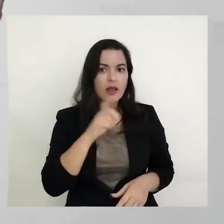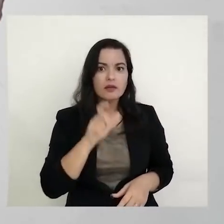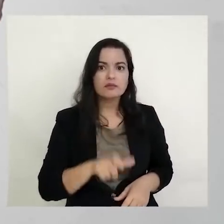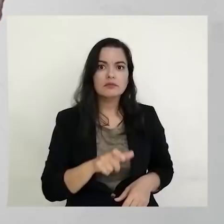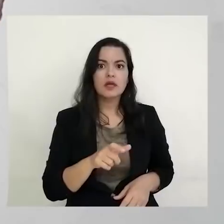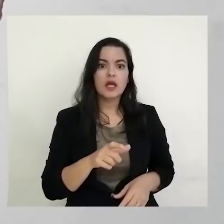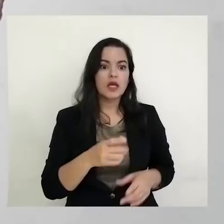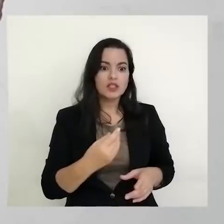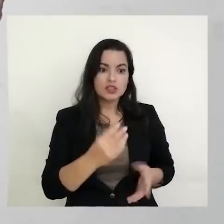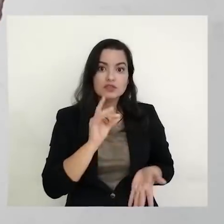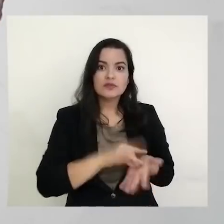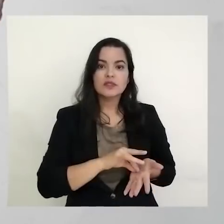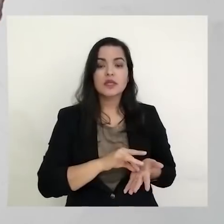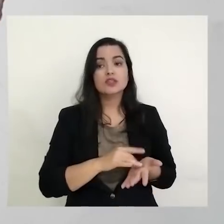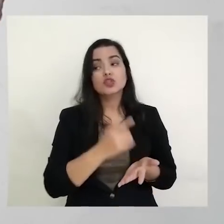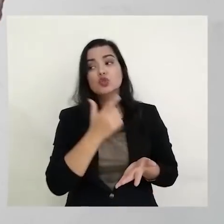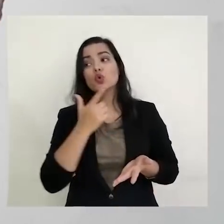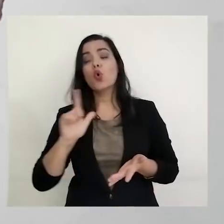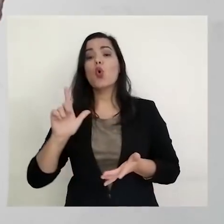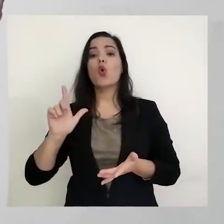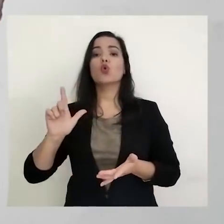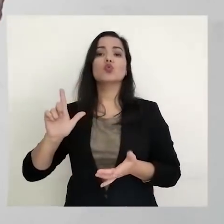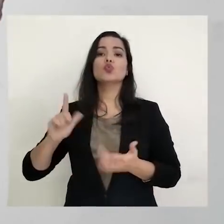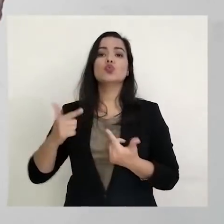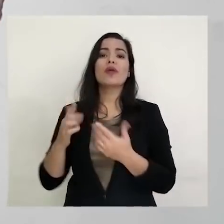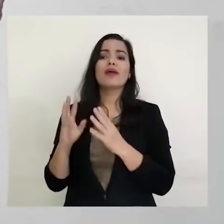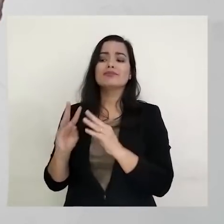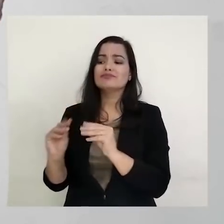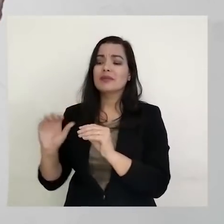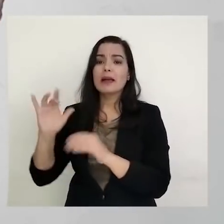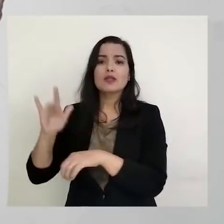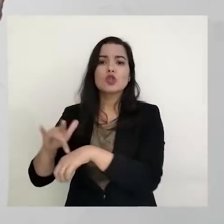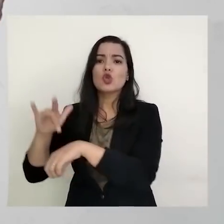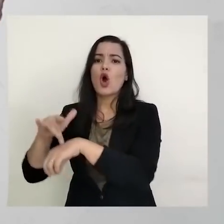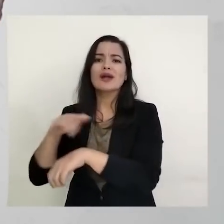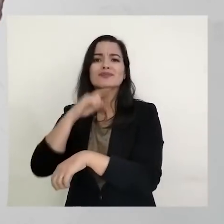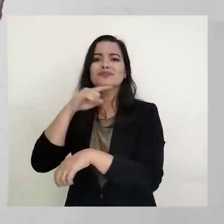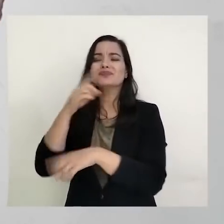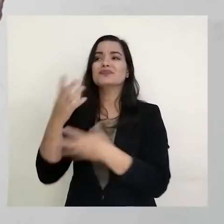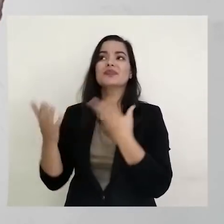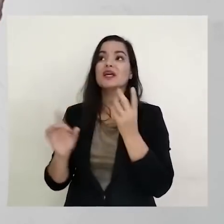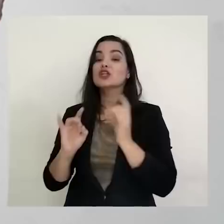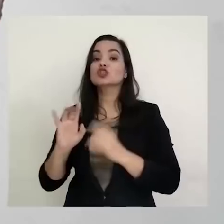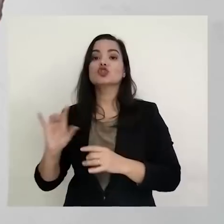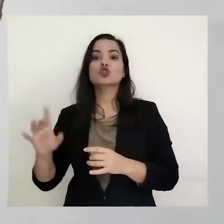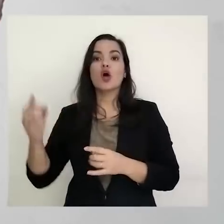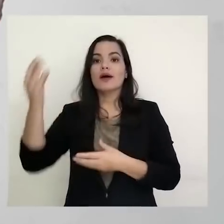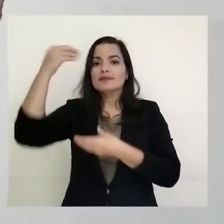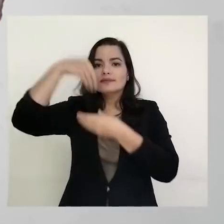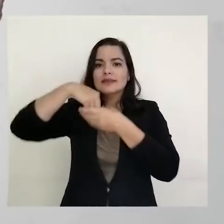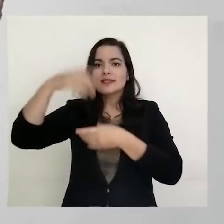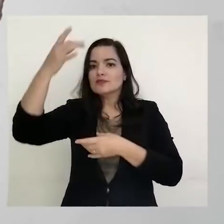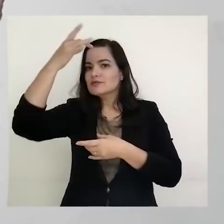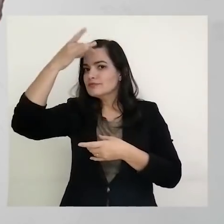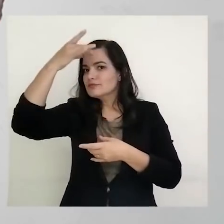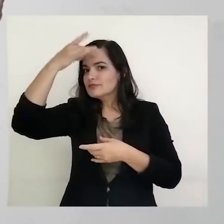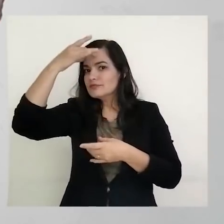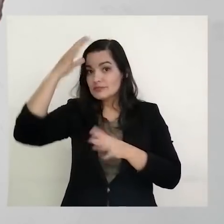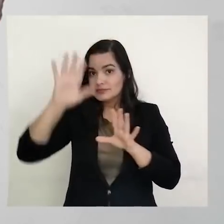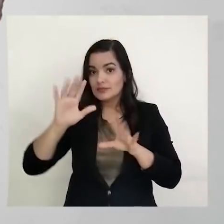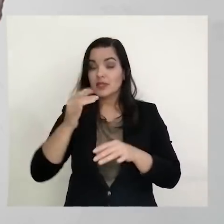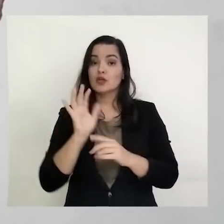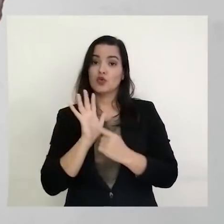Os imateriais, eles existem, mas eu não consigo tocá-los. Então, eu vou trazer para vocês